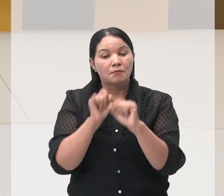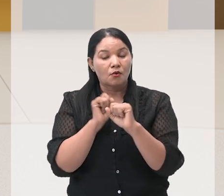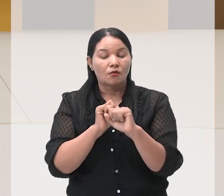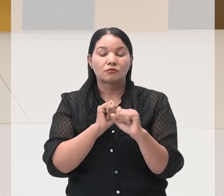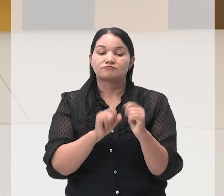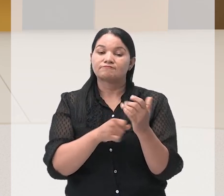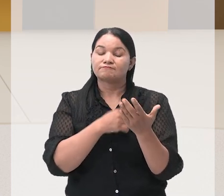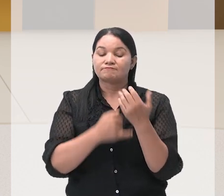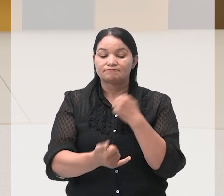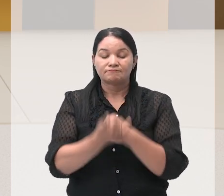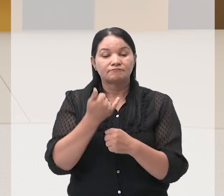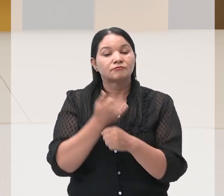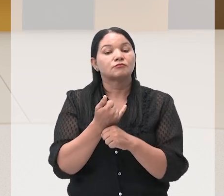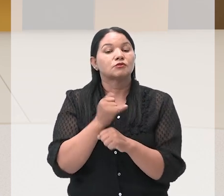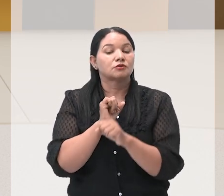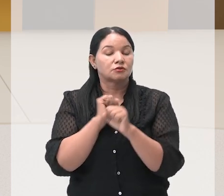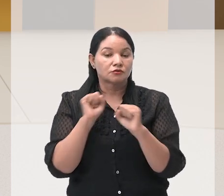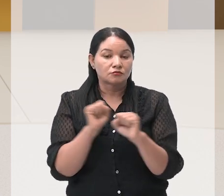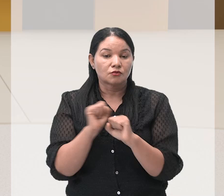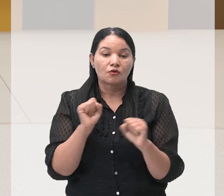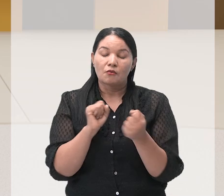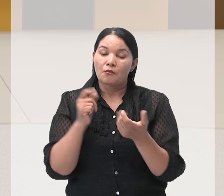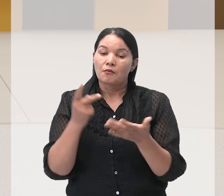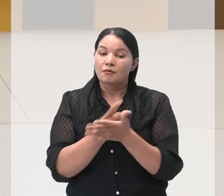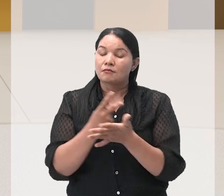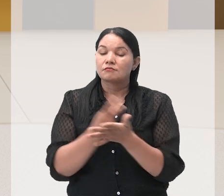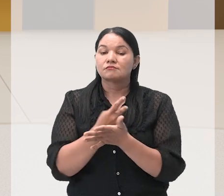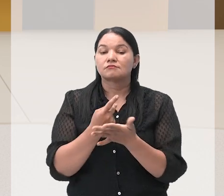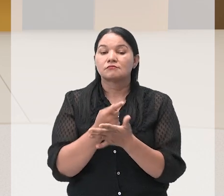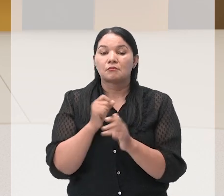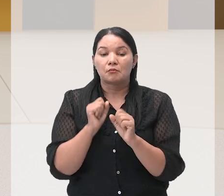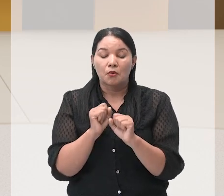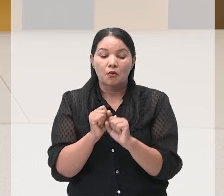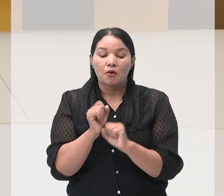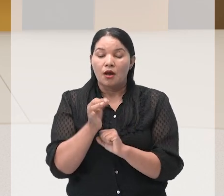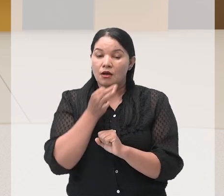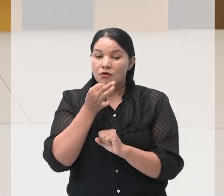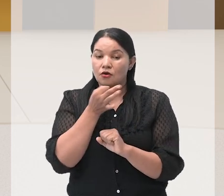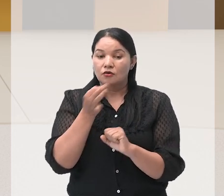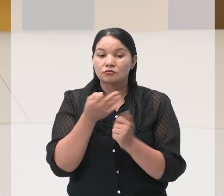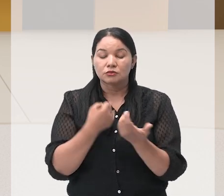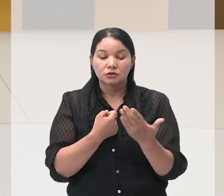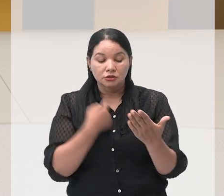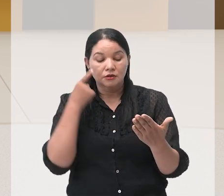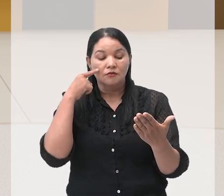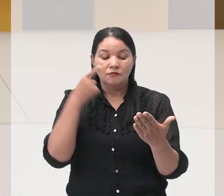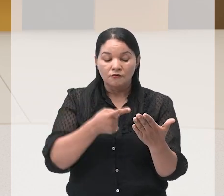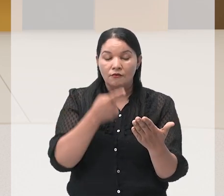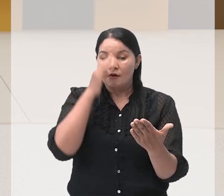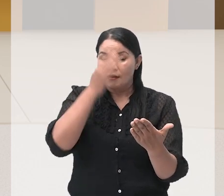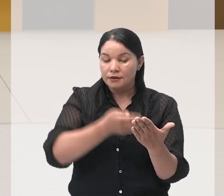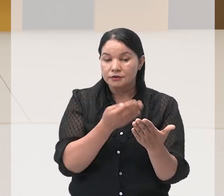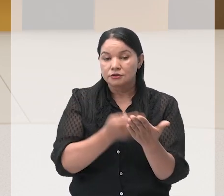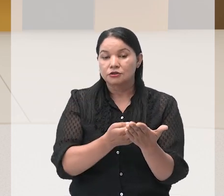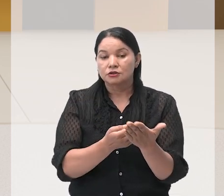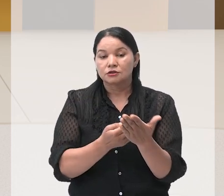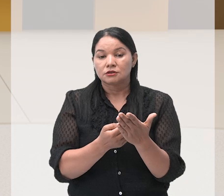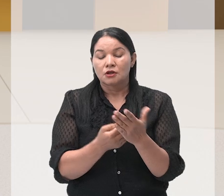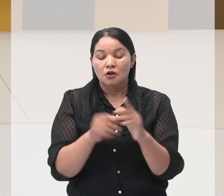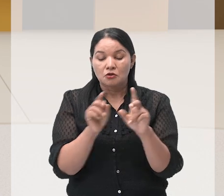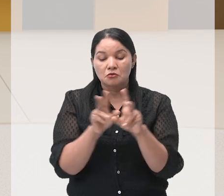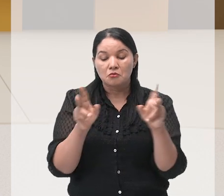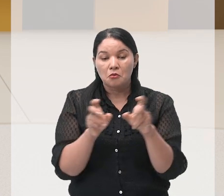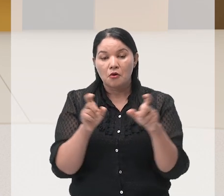determinado assunto apenas num trecho isolado pode ser um erro e levá-lo a compartilhar